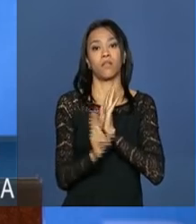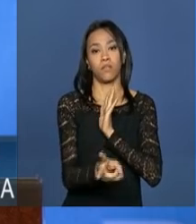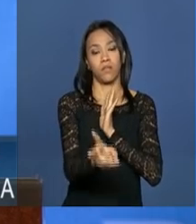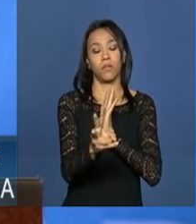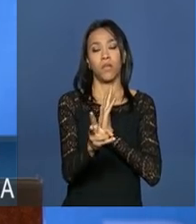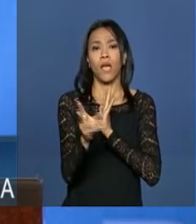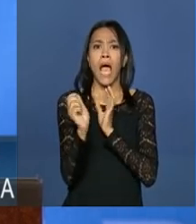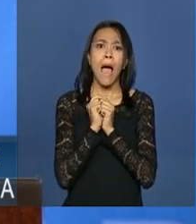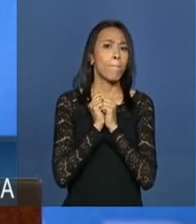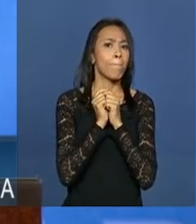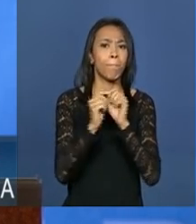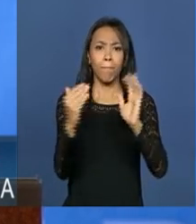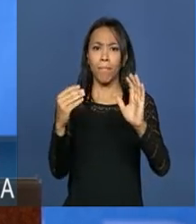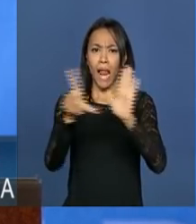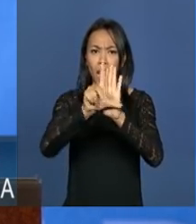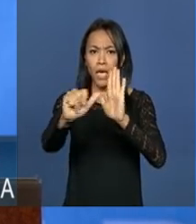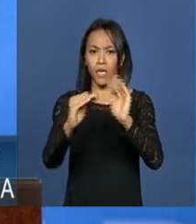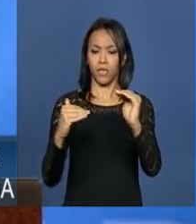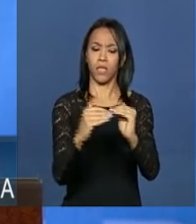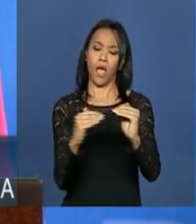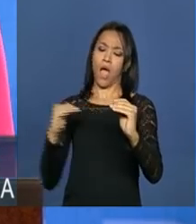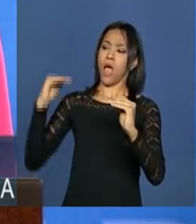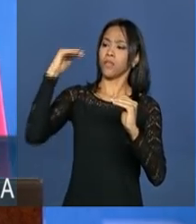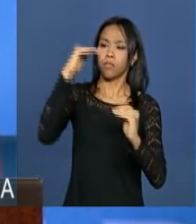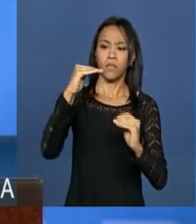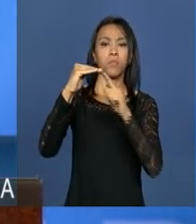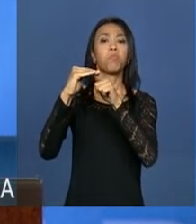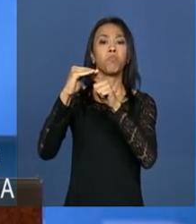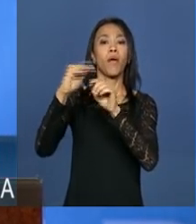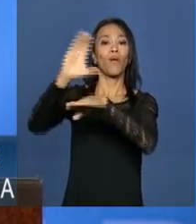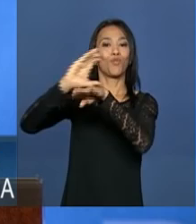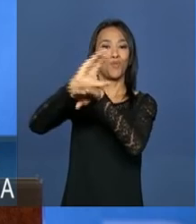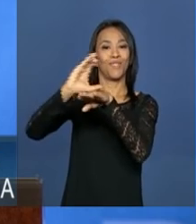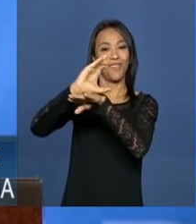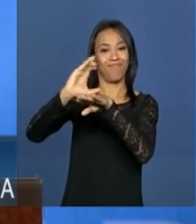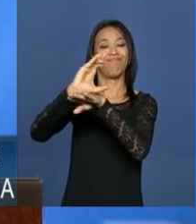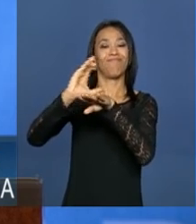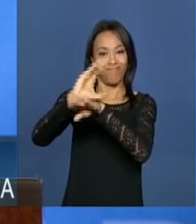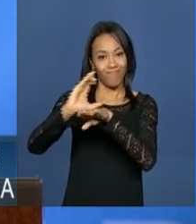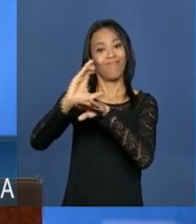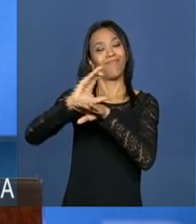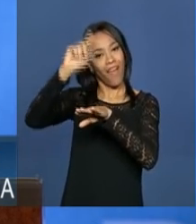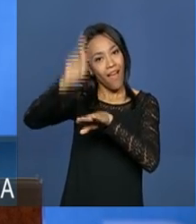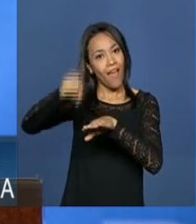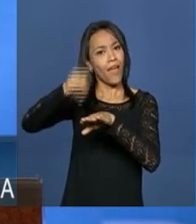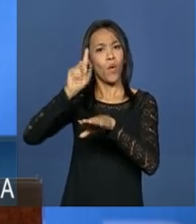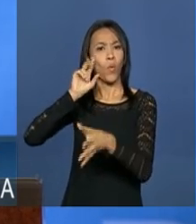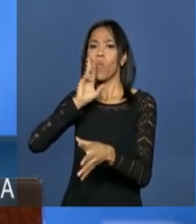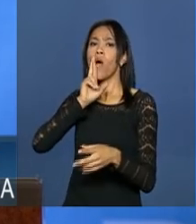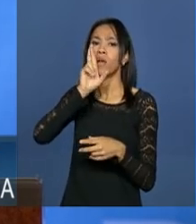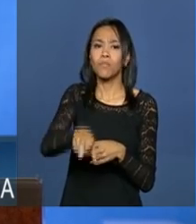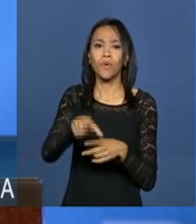A maior de todas as leis no Brasil é a nossa Constituição. É um resultado